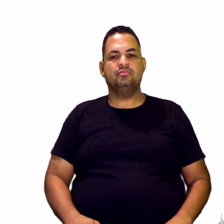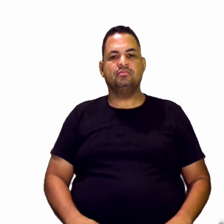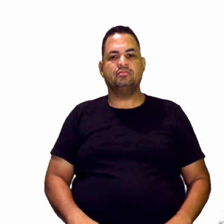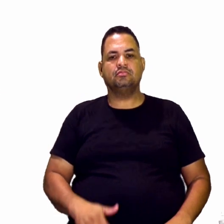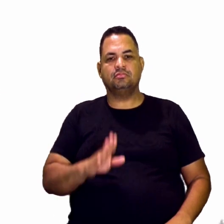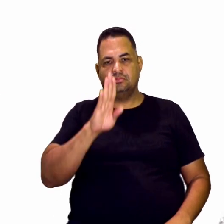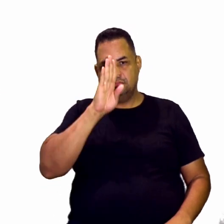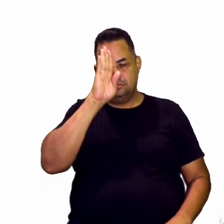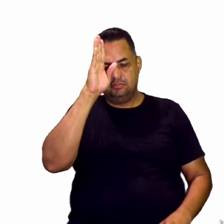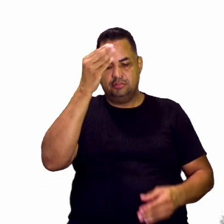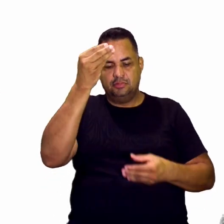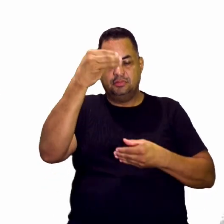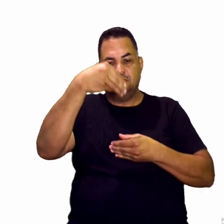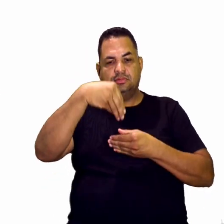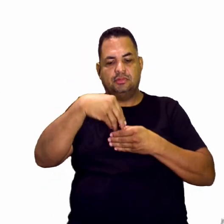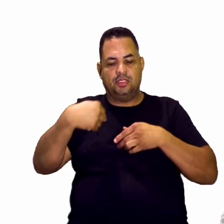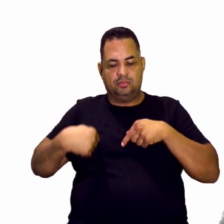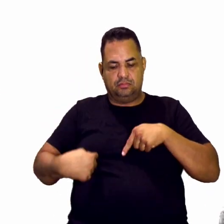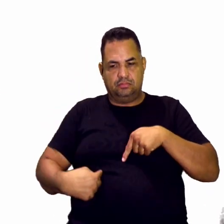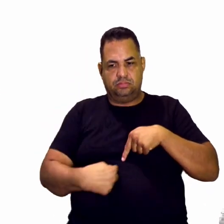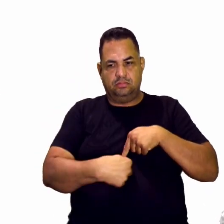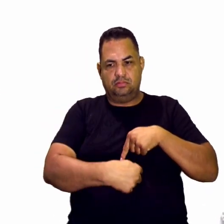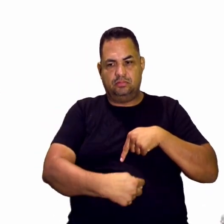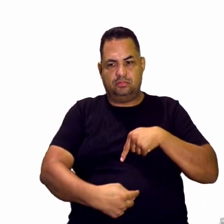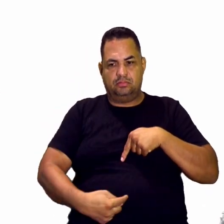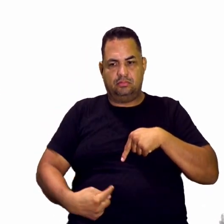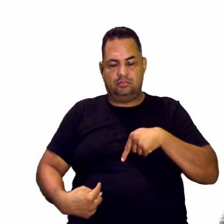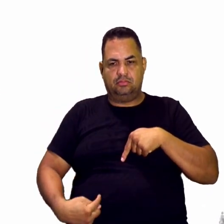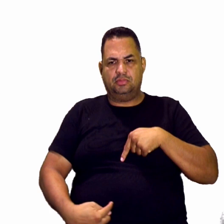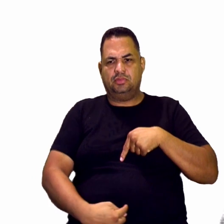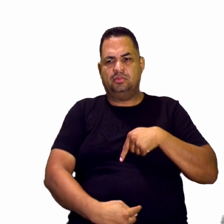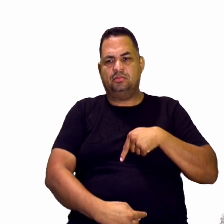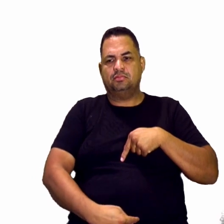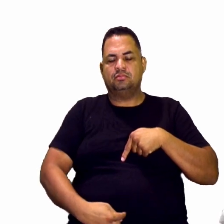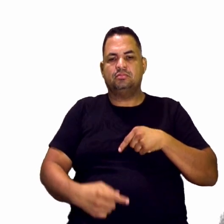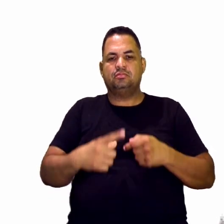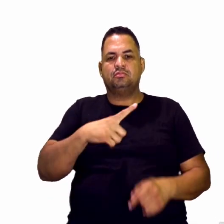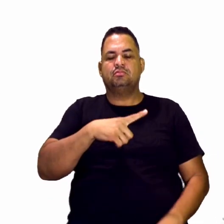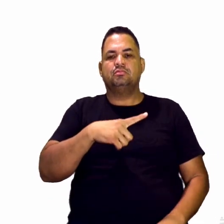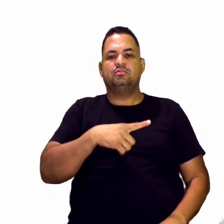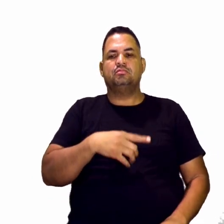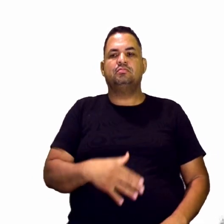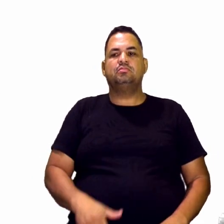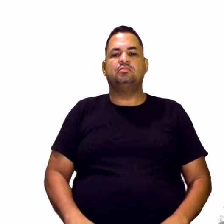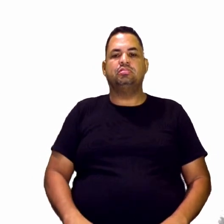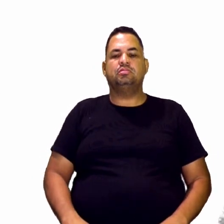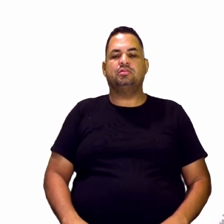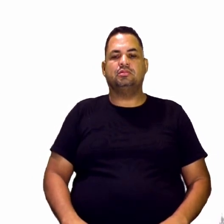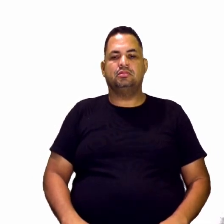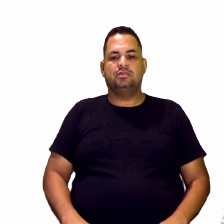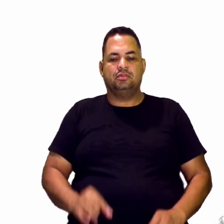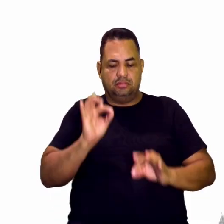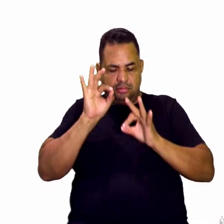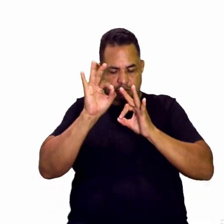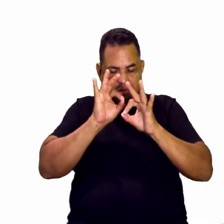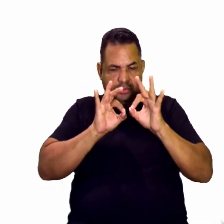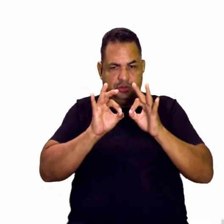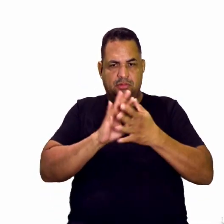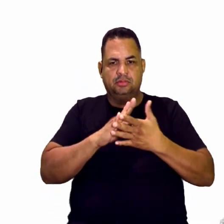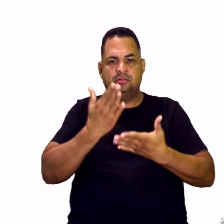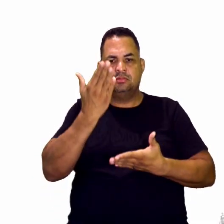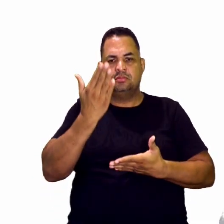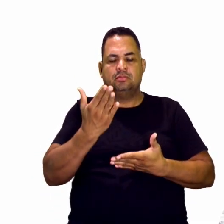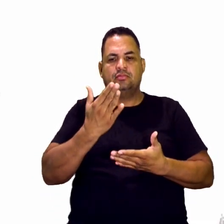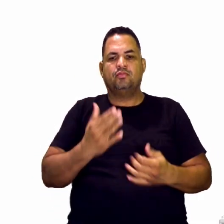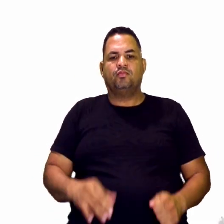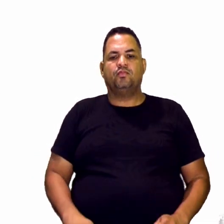principalmente no intestino, é um exemplo bem básico dessas microvilosidades, né? Elas vão